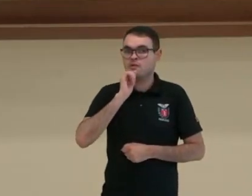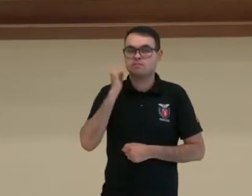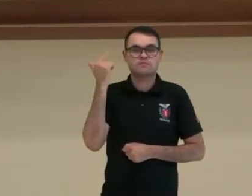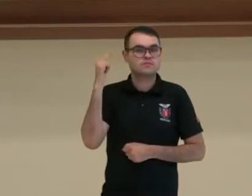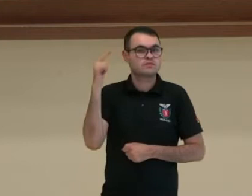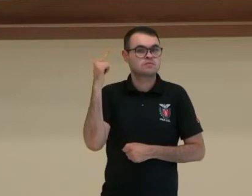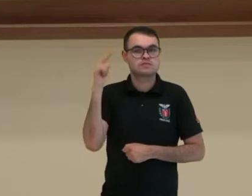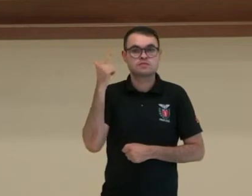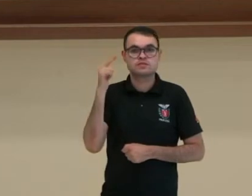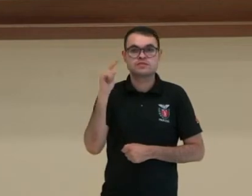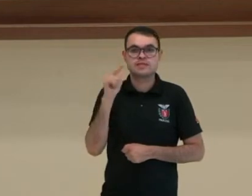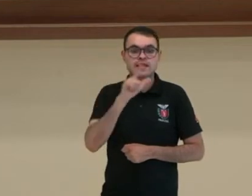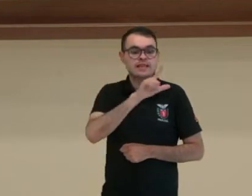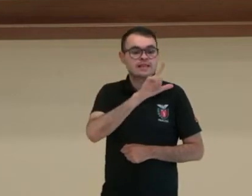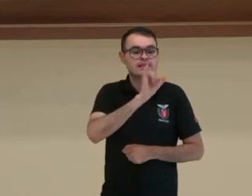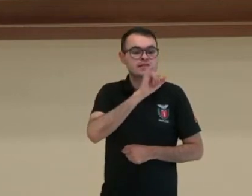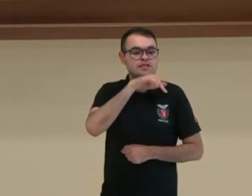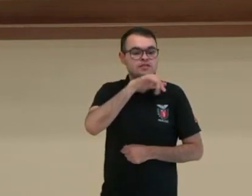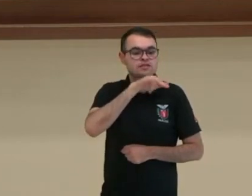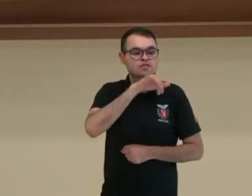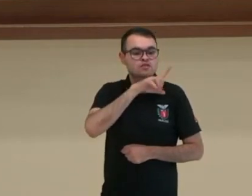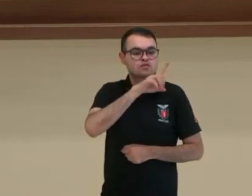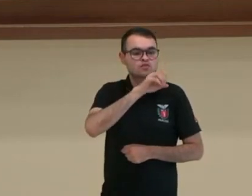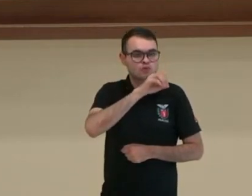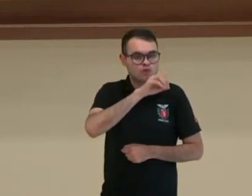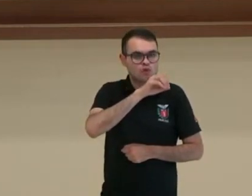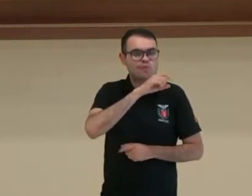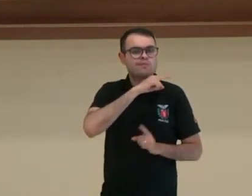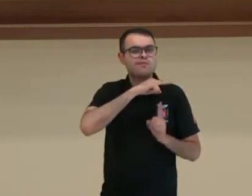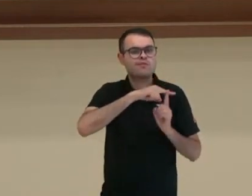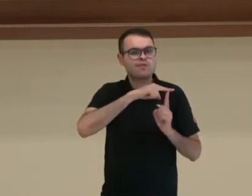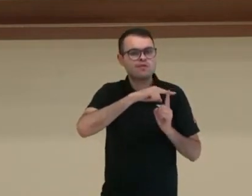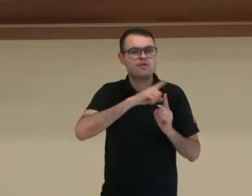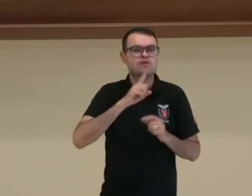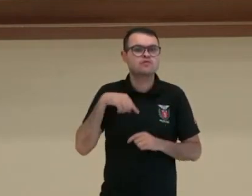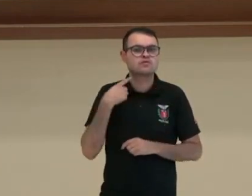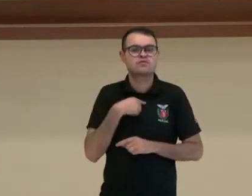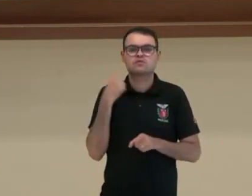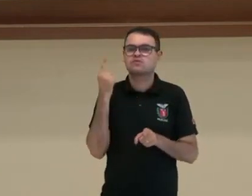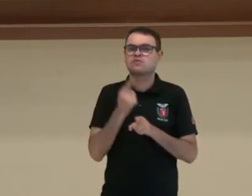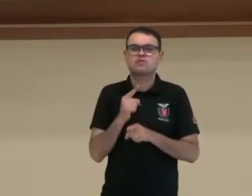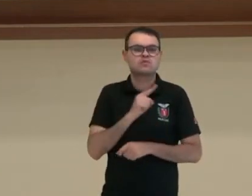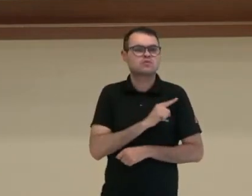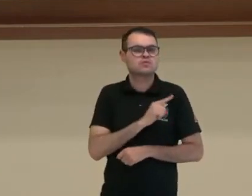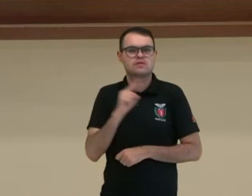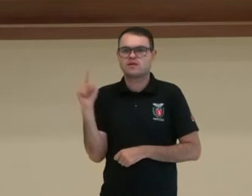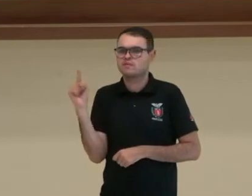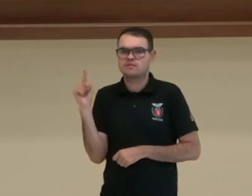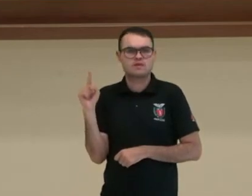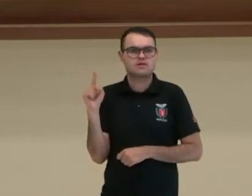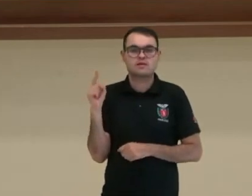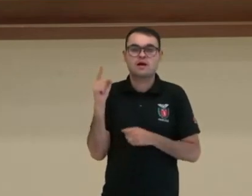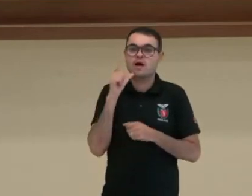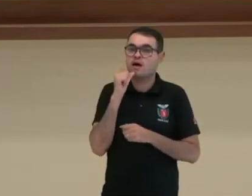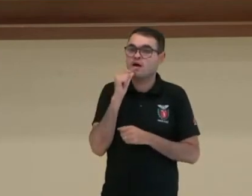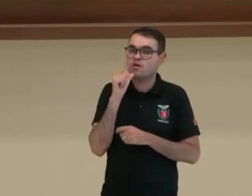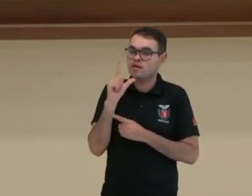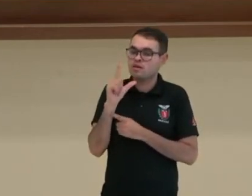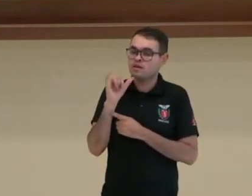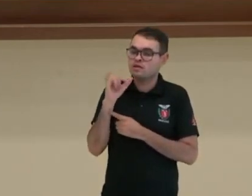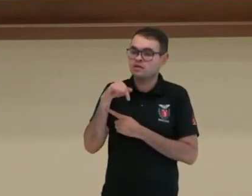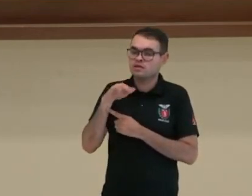no estado líquido. Por que nós não encontrávamos água líquida? Por causa da